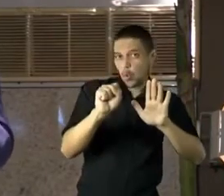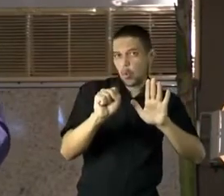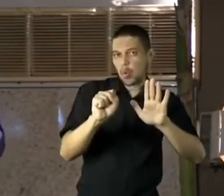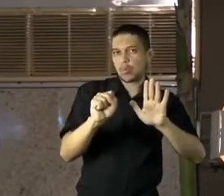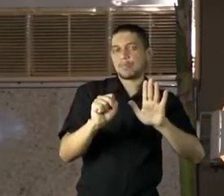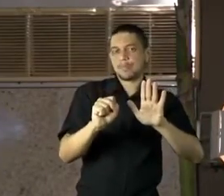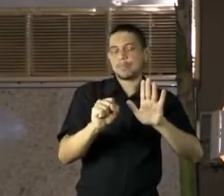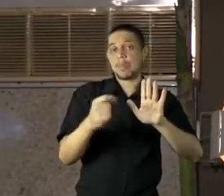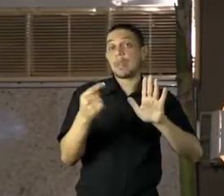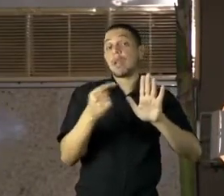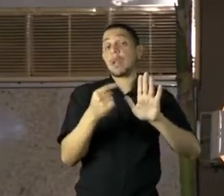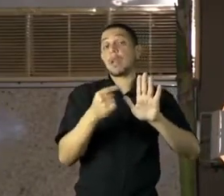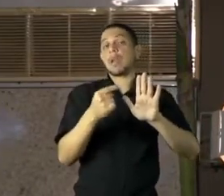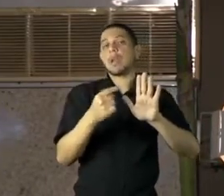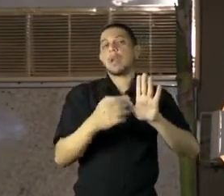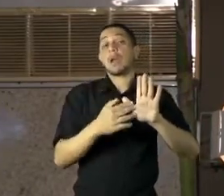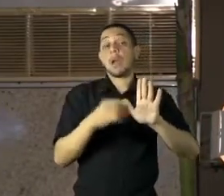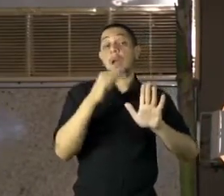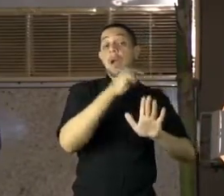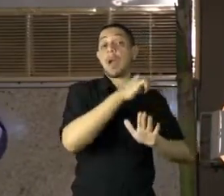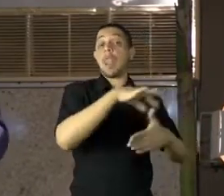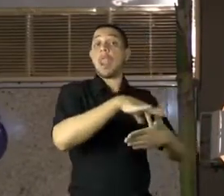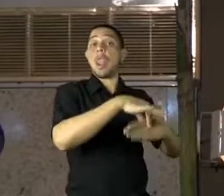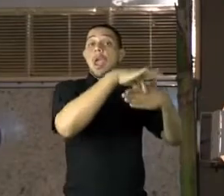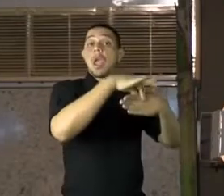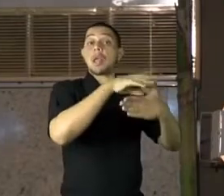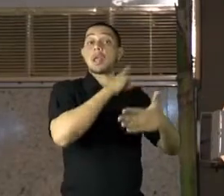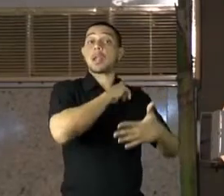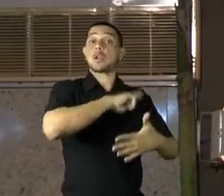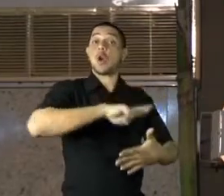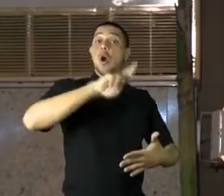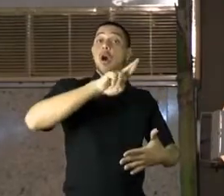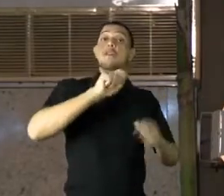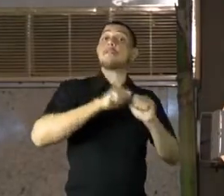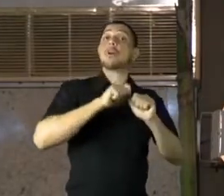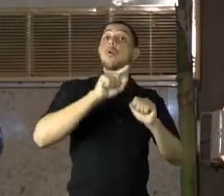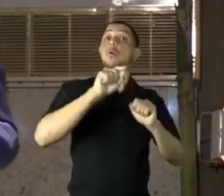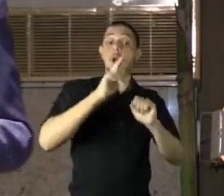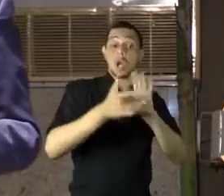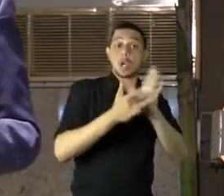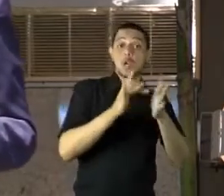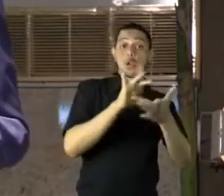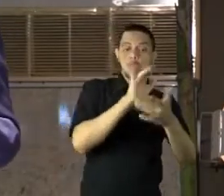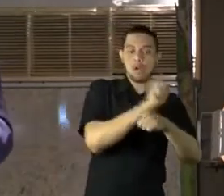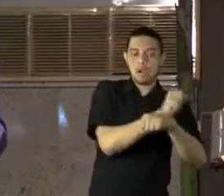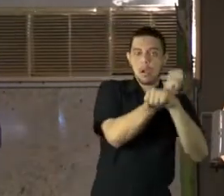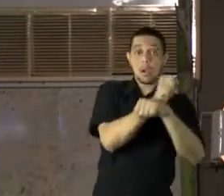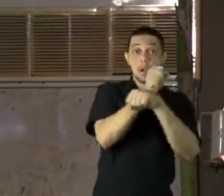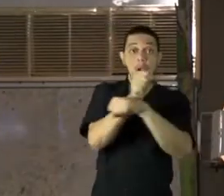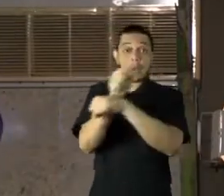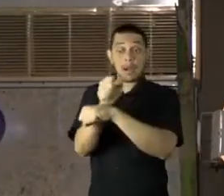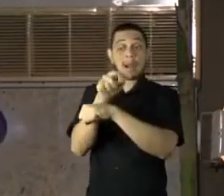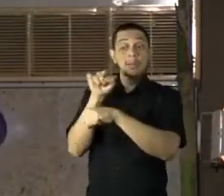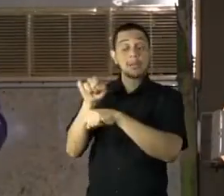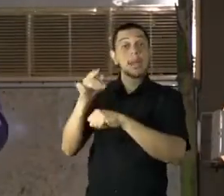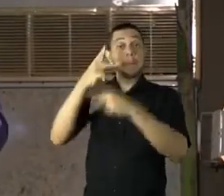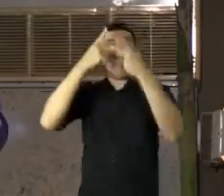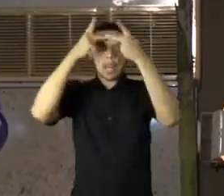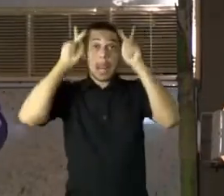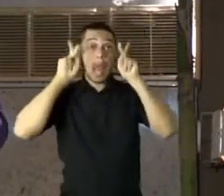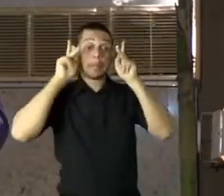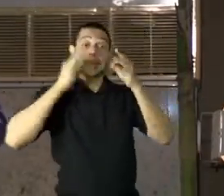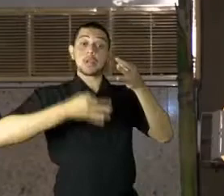a leitura falando que aqueles líderes religiosos levaram Jesus para Pilatos para quem pilates pudesse